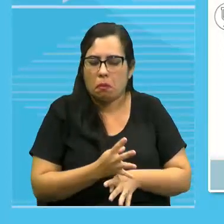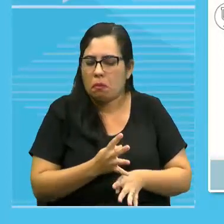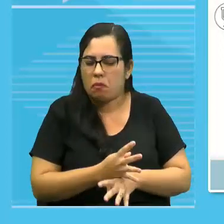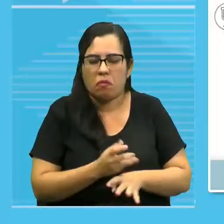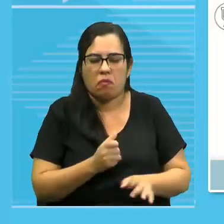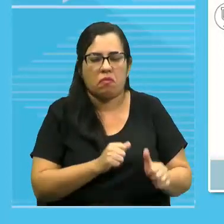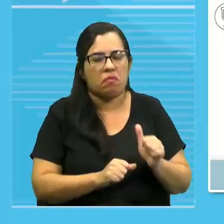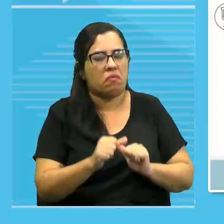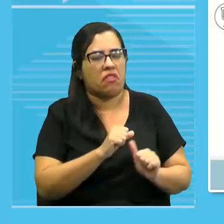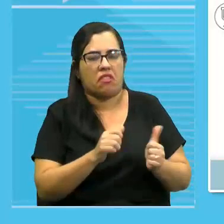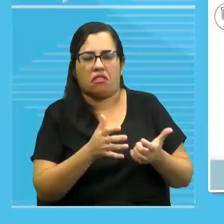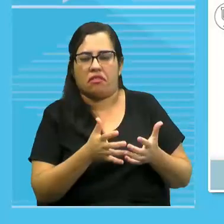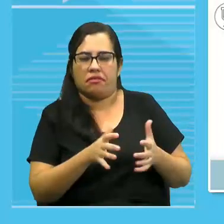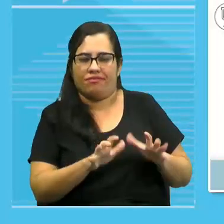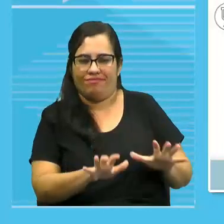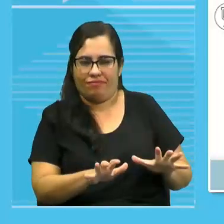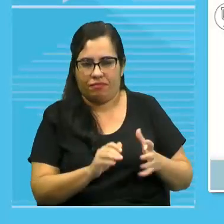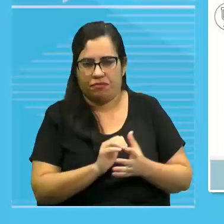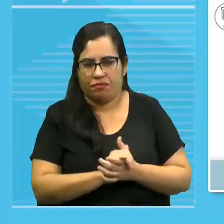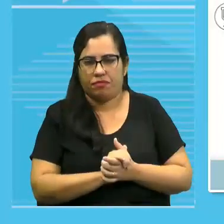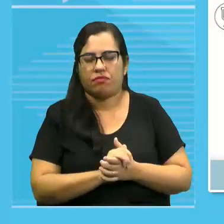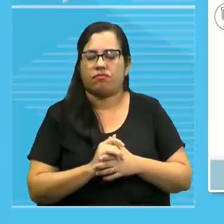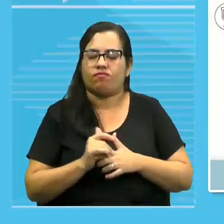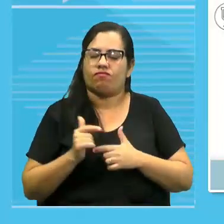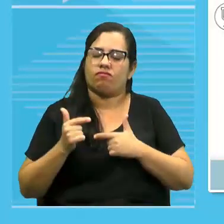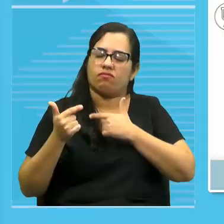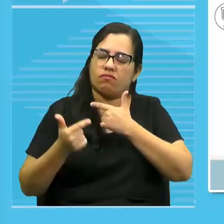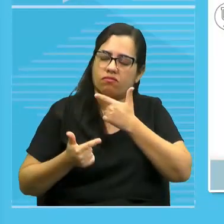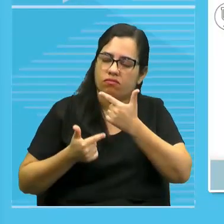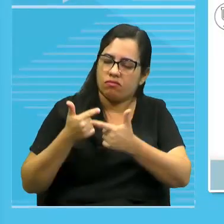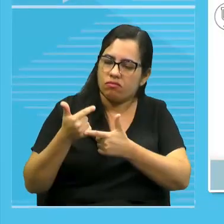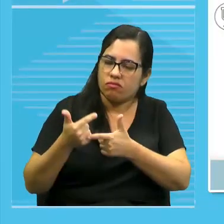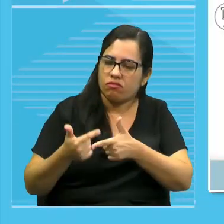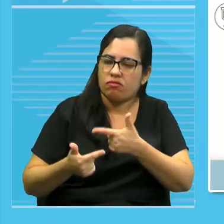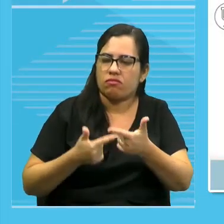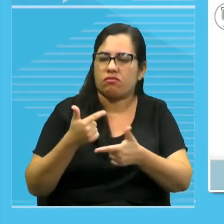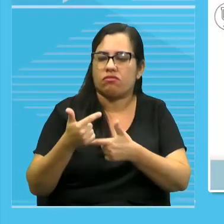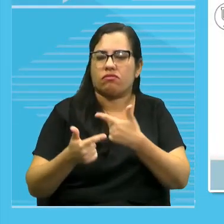o ciclo tradicional de adquirir